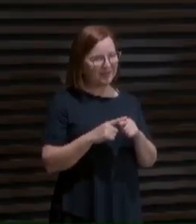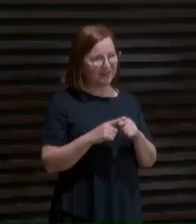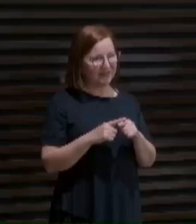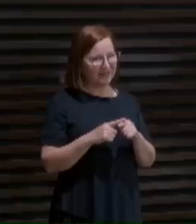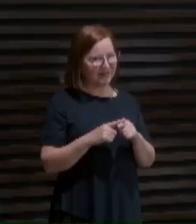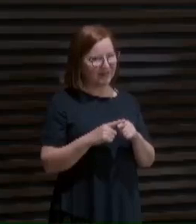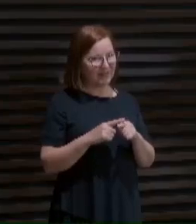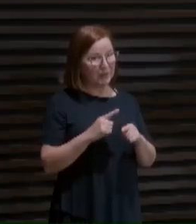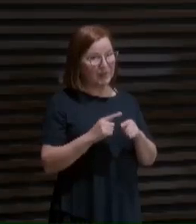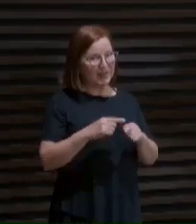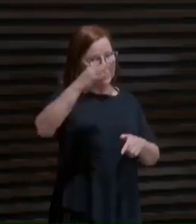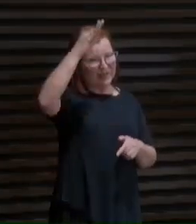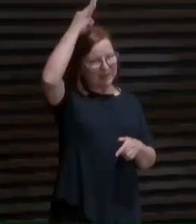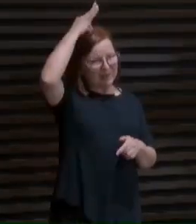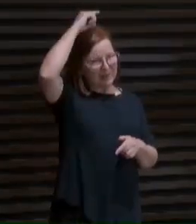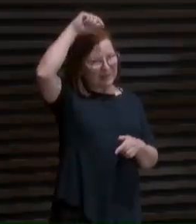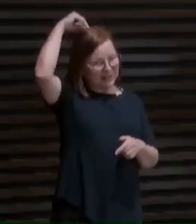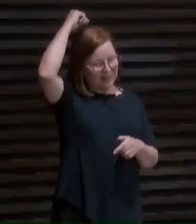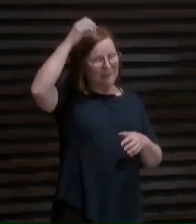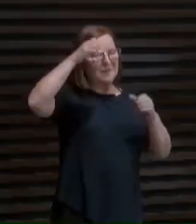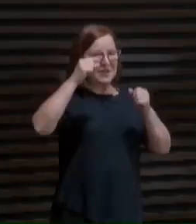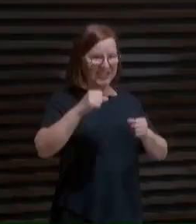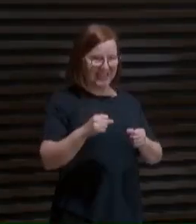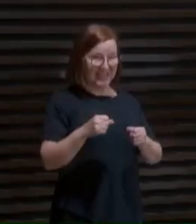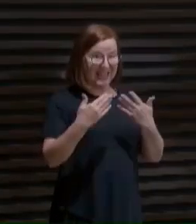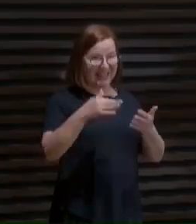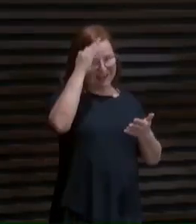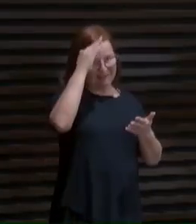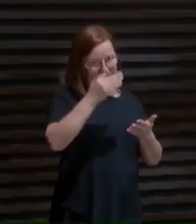Porque só o Espírito Santo poderia fazer com que eles crescem.